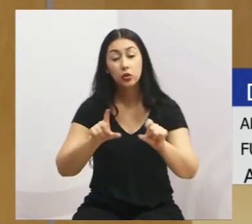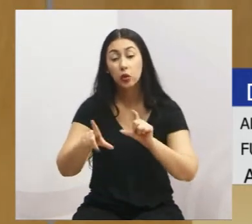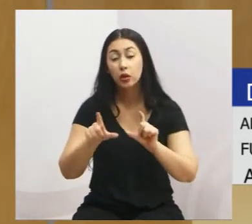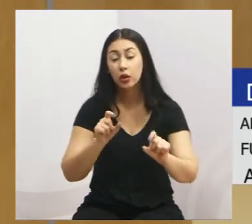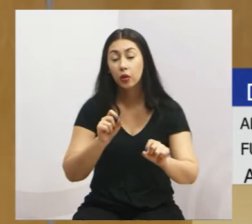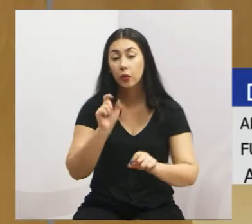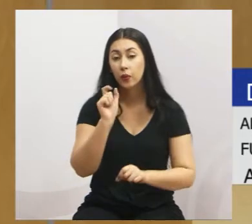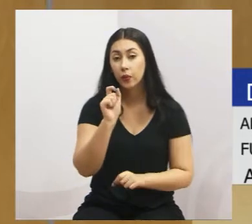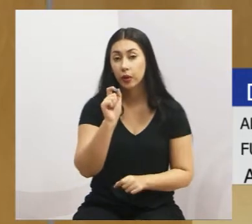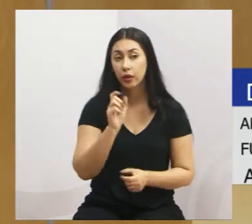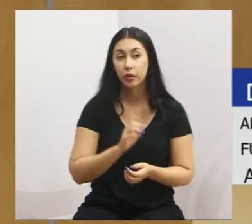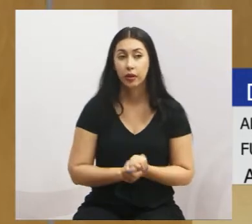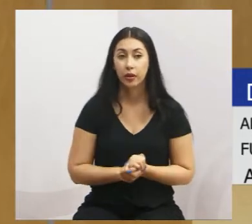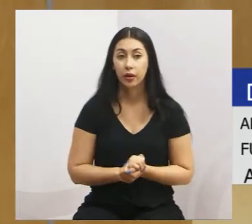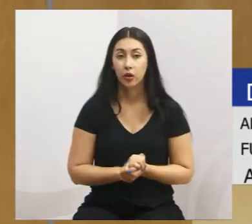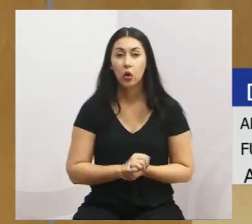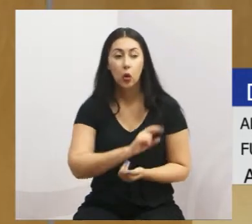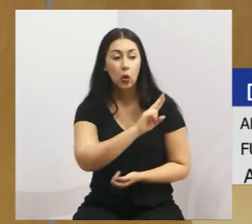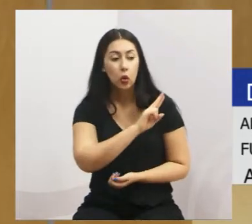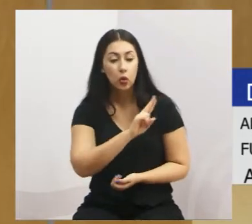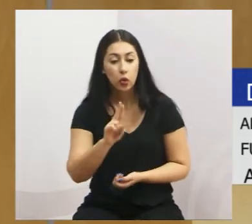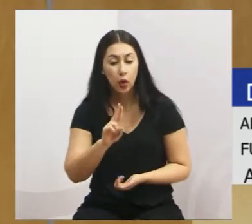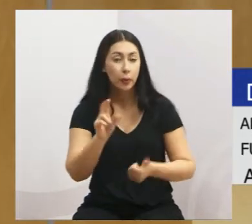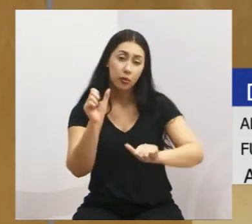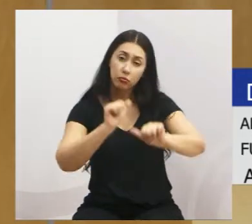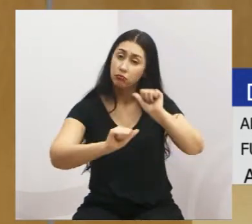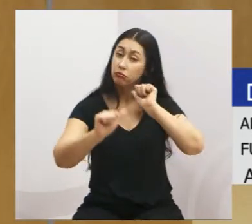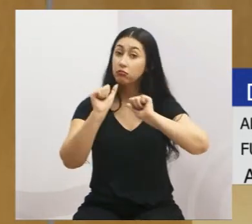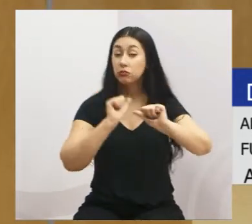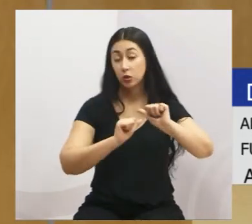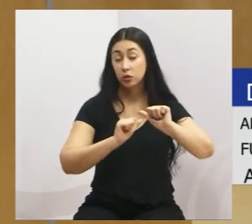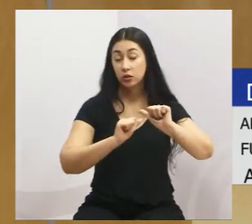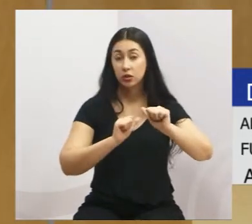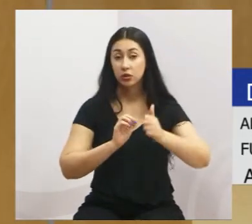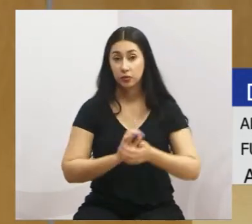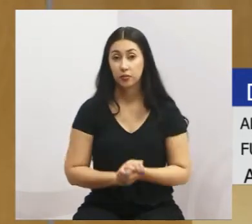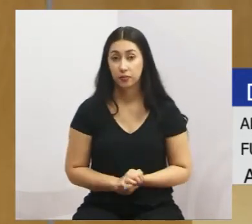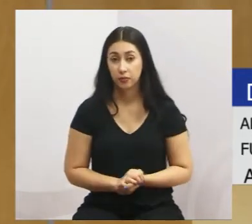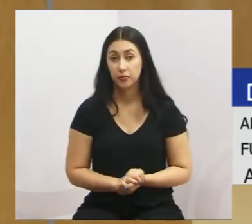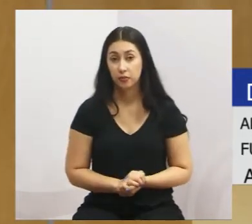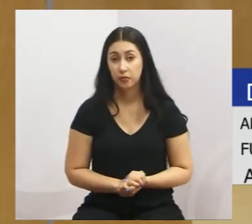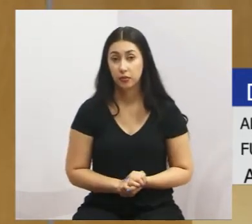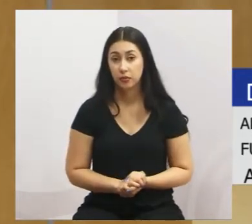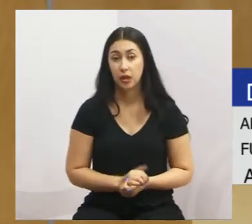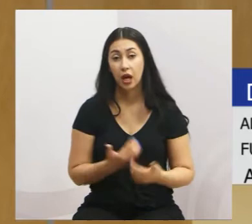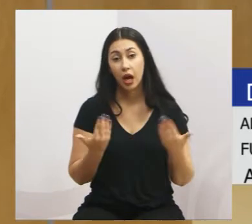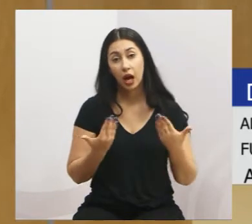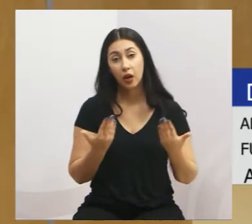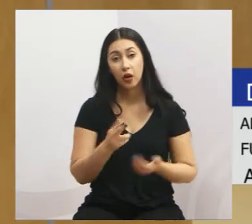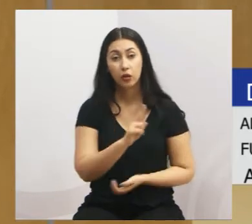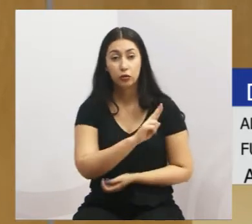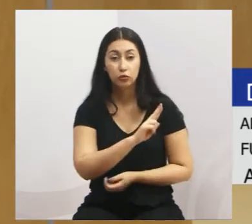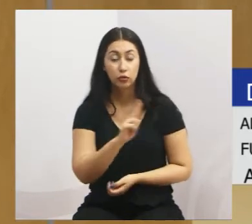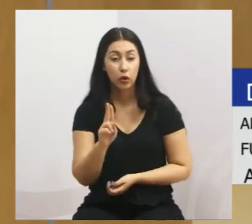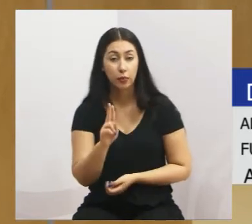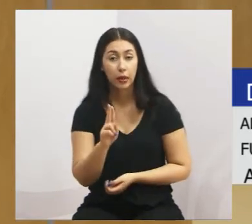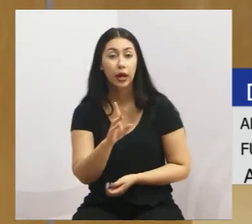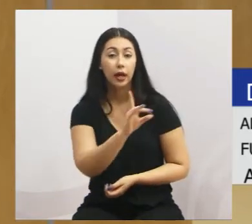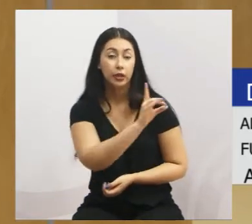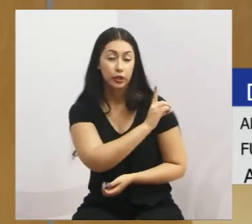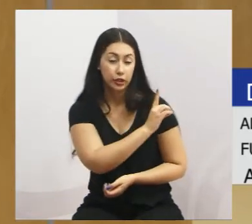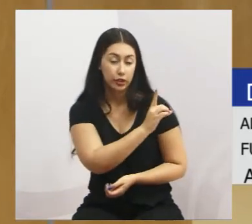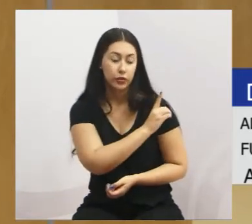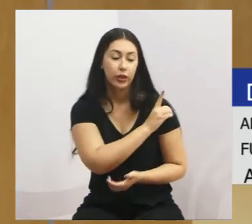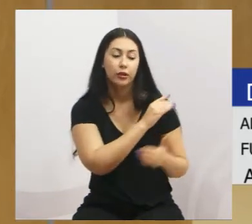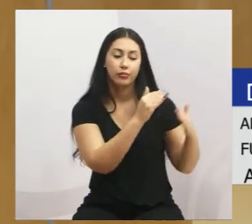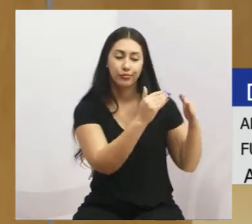pela mudança do nome de articulação de programas habitacionais para Diretoria